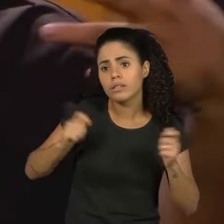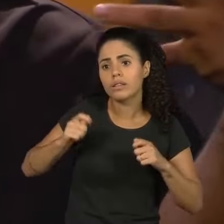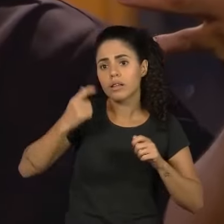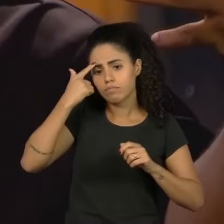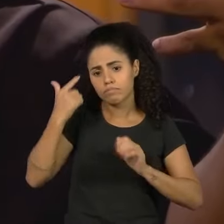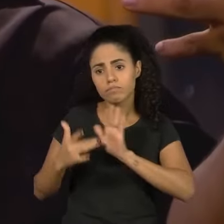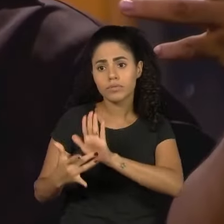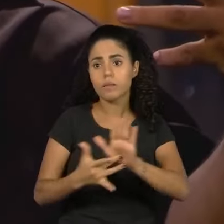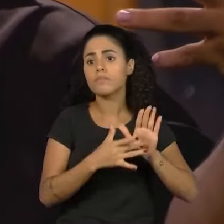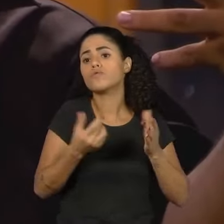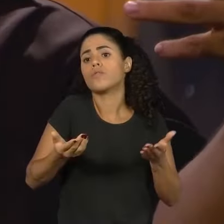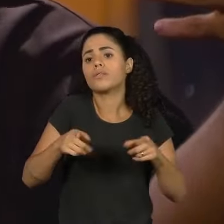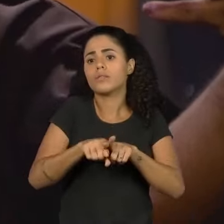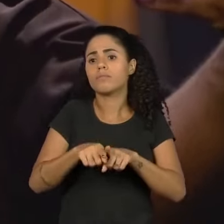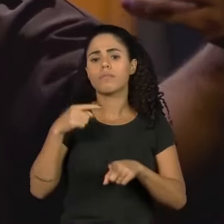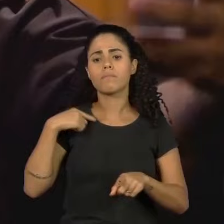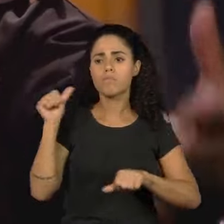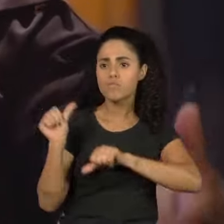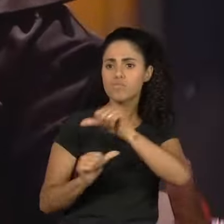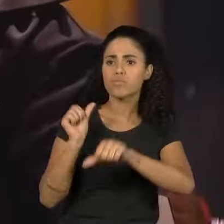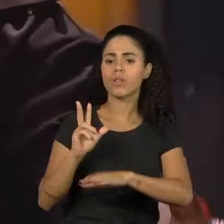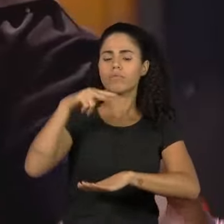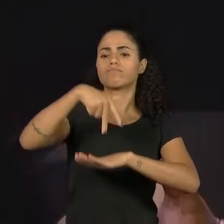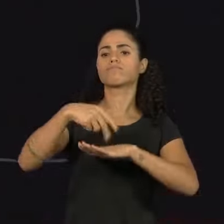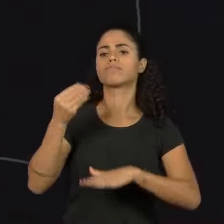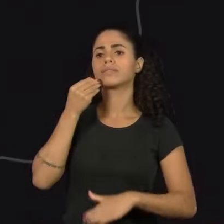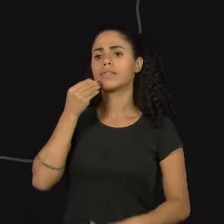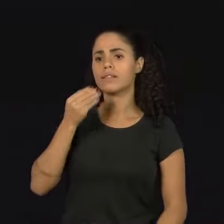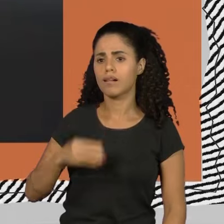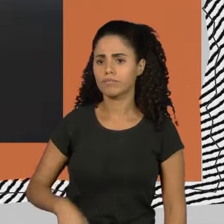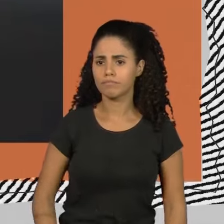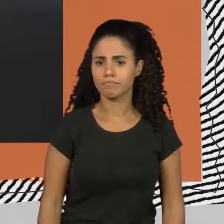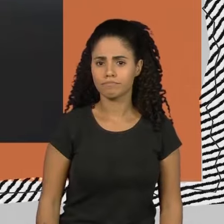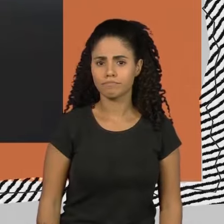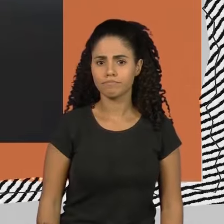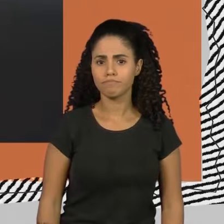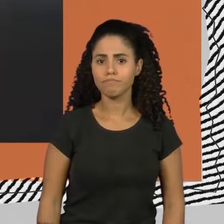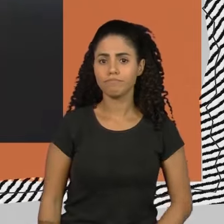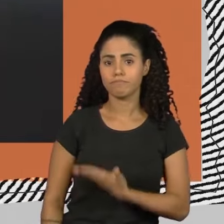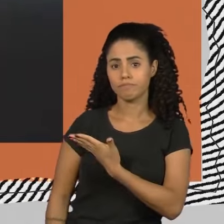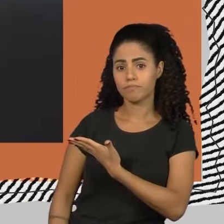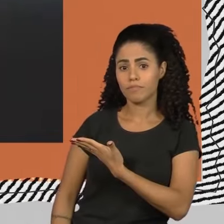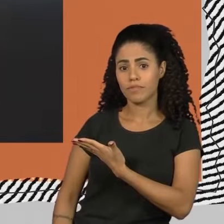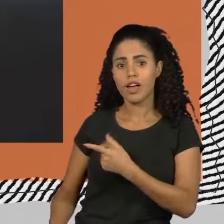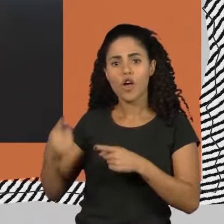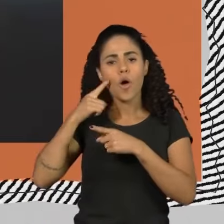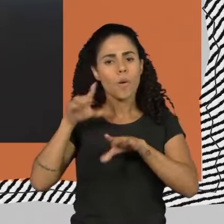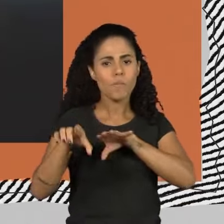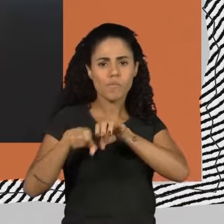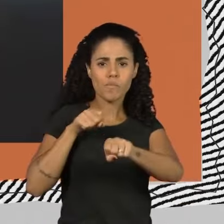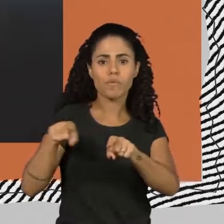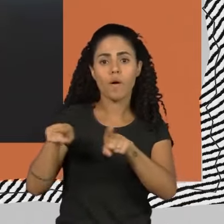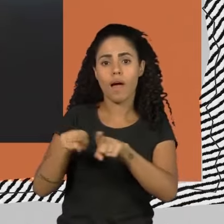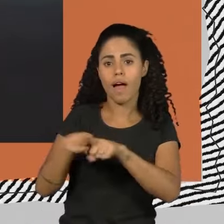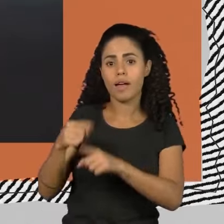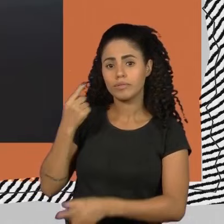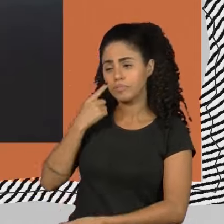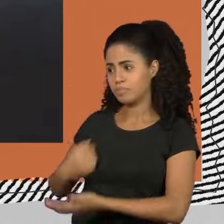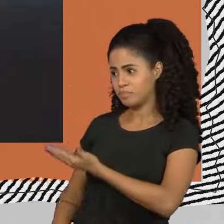pessoa sair daquele lugar para qual ela foi Projetada Deon Luiz Maia de Jesus